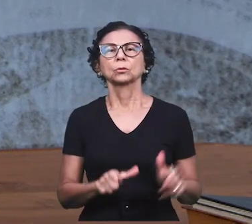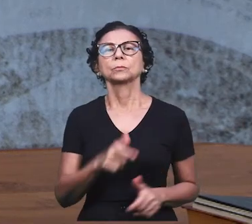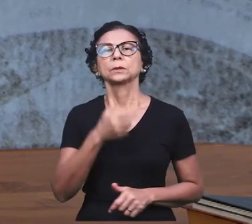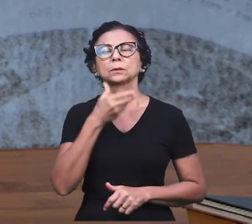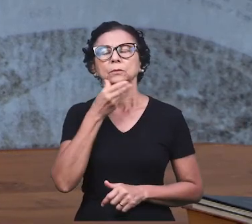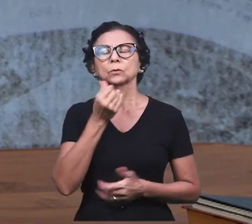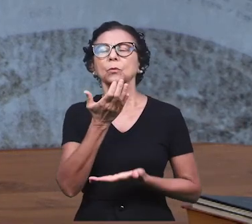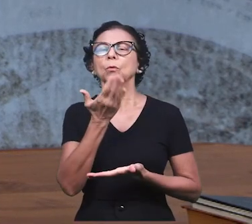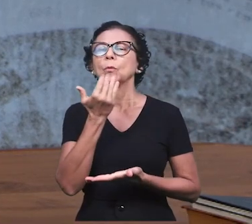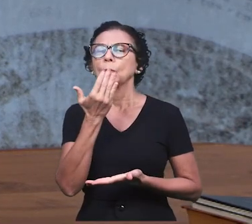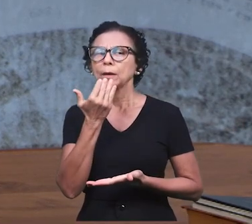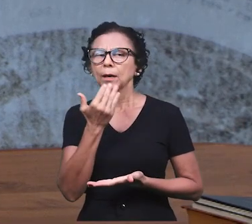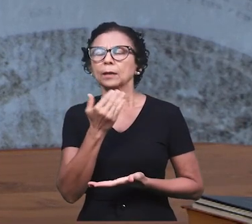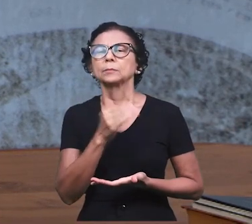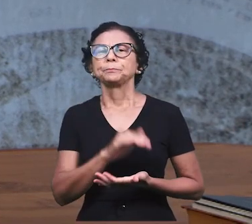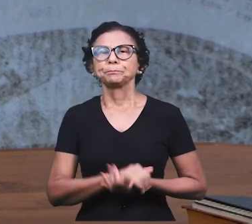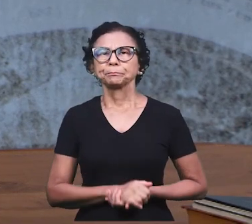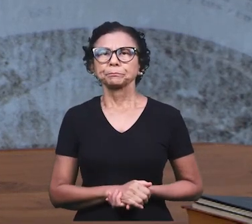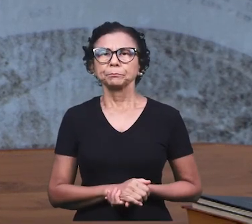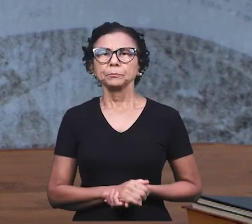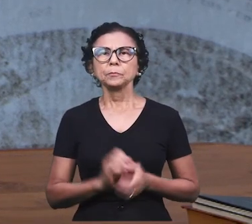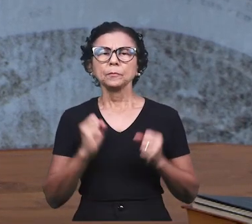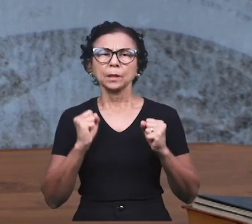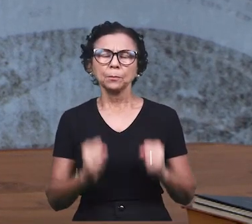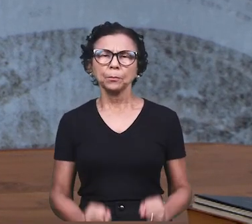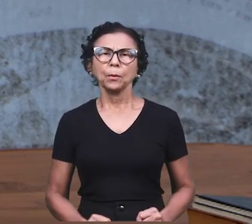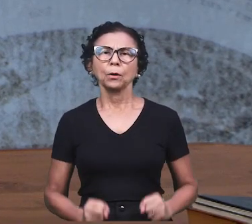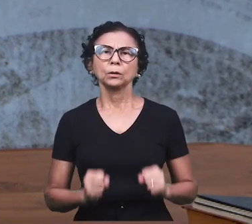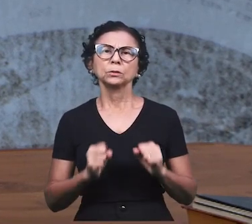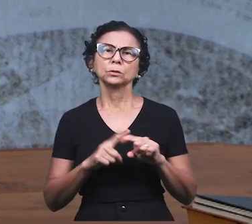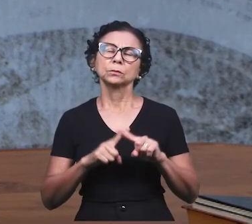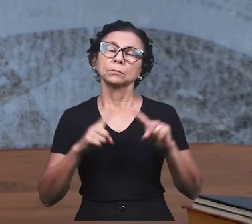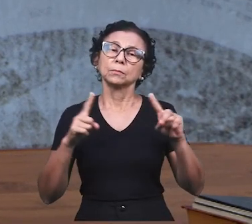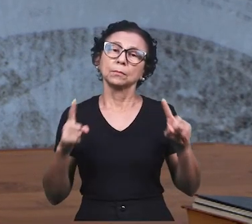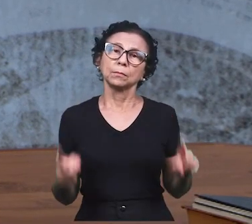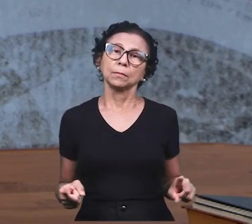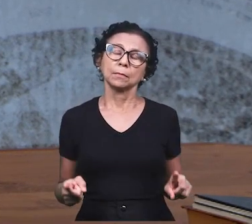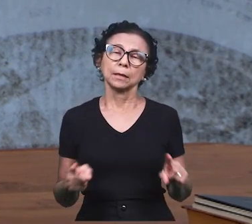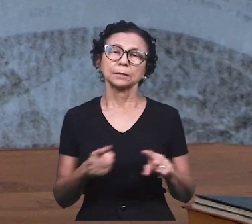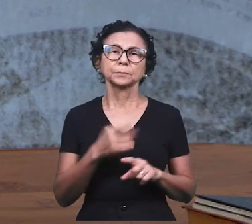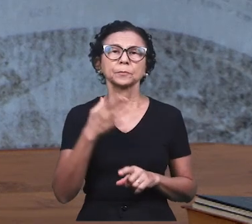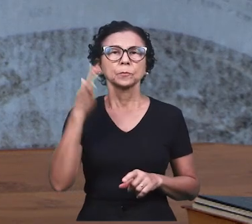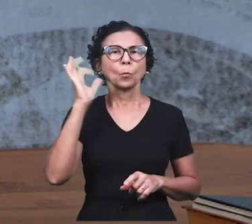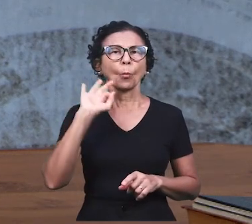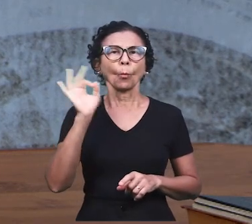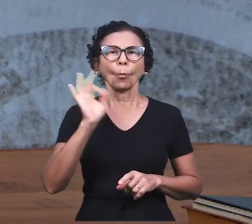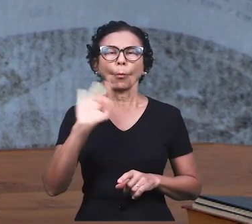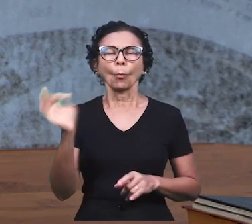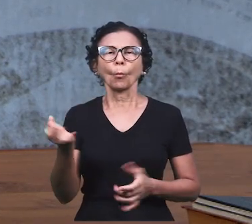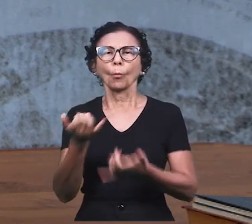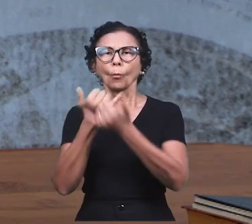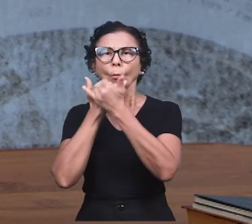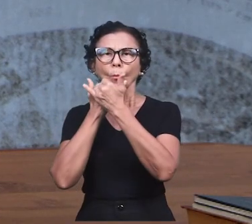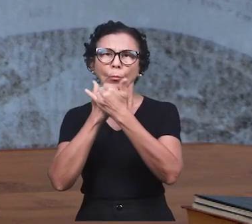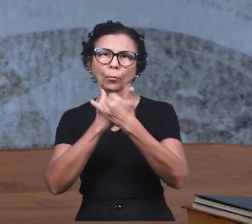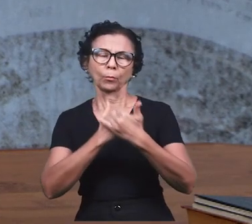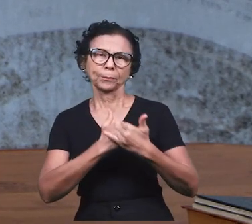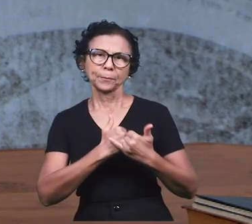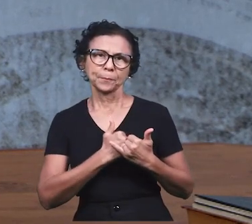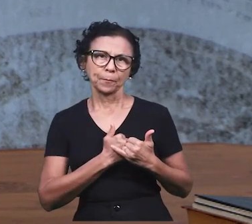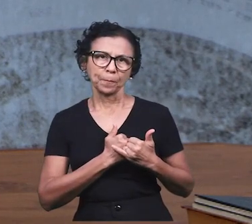é. Porém, nenhuma expiação de pecado, cujo sangue se traz à tenda